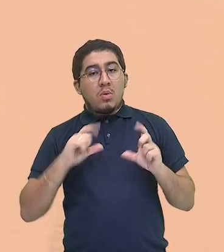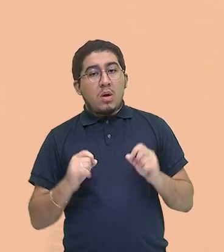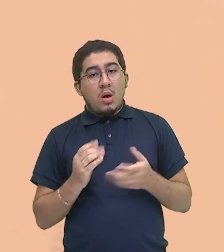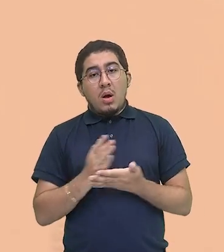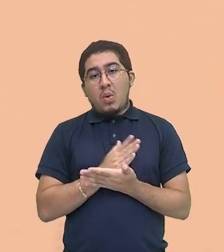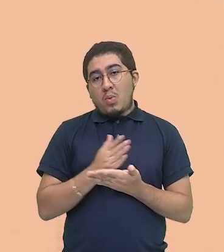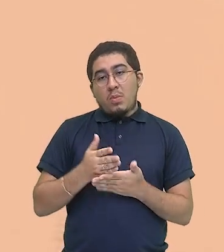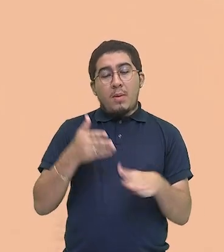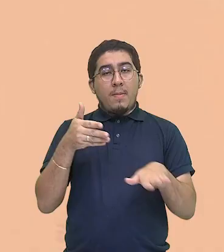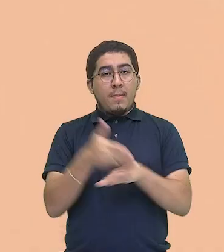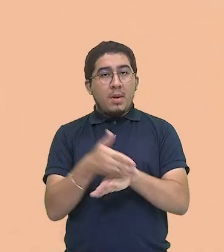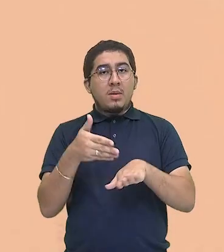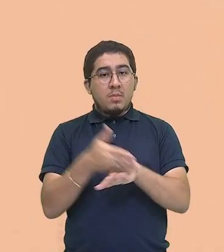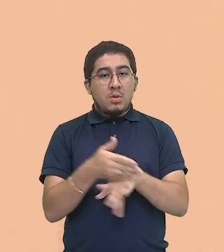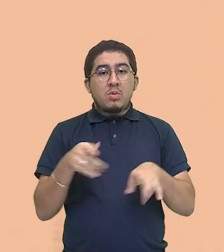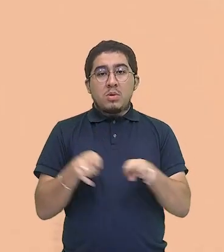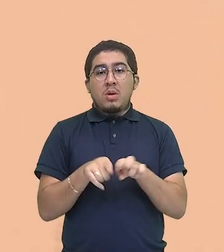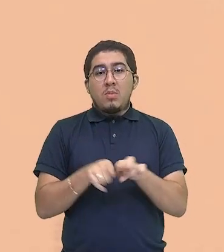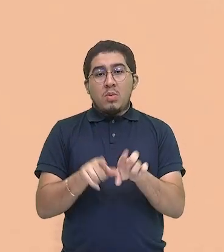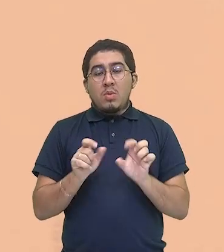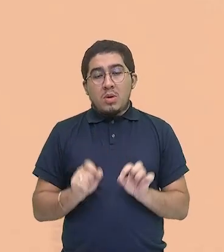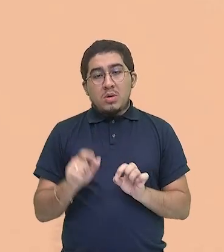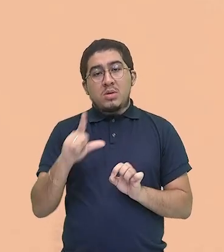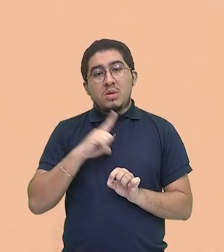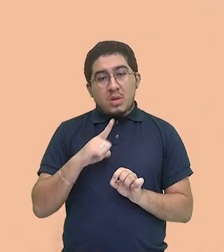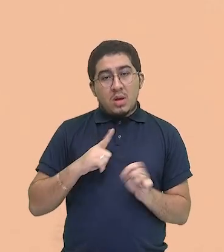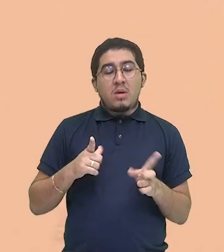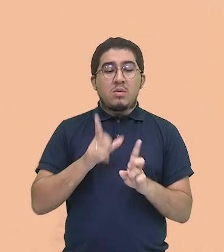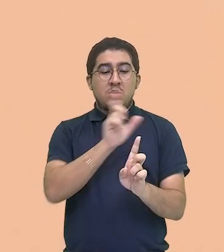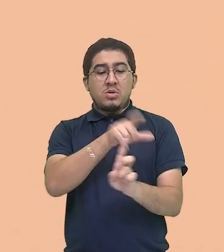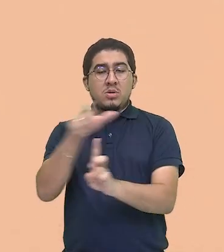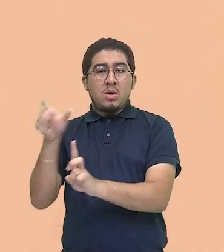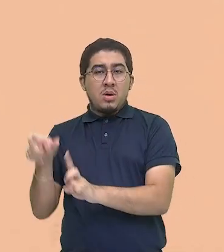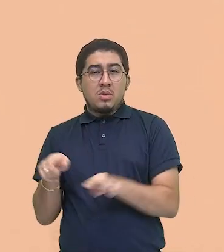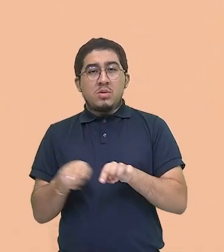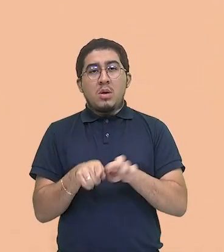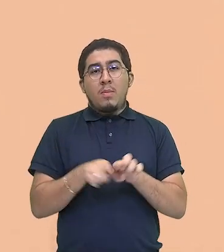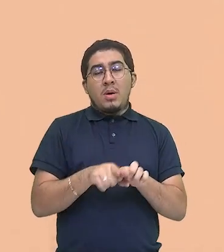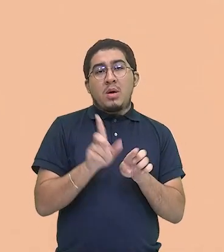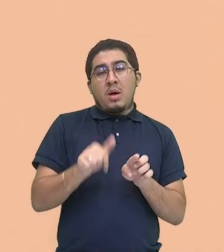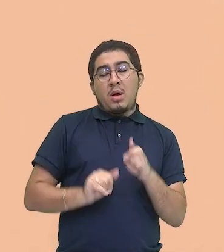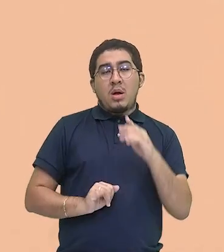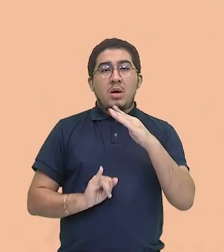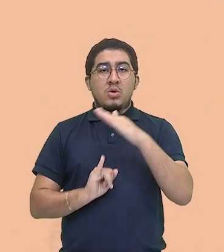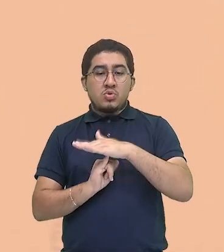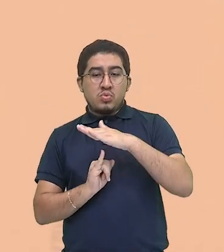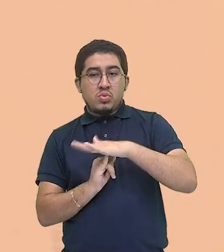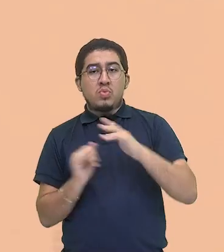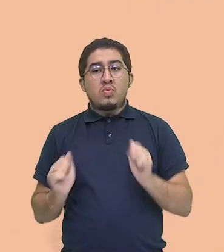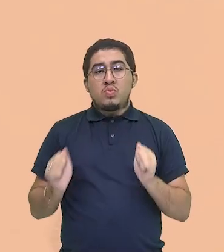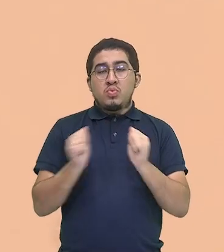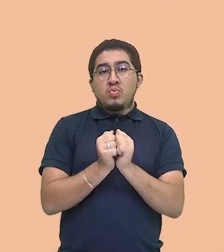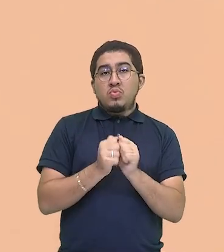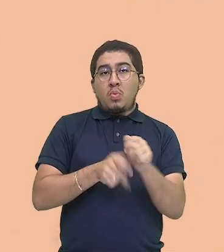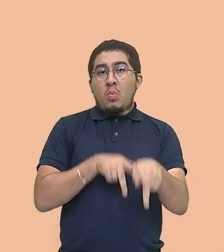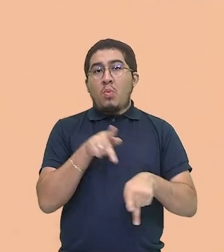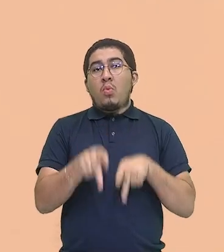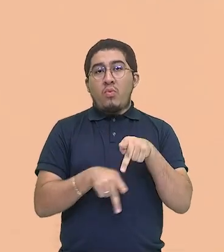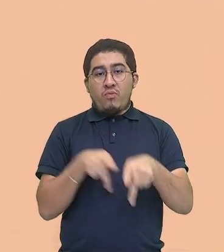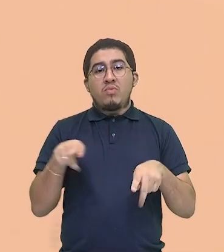algumas participações de entidades, de instituições que estão junto com o